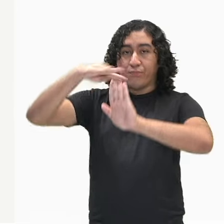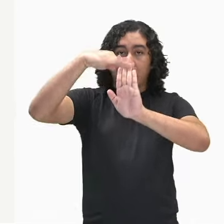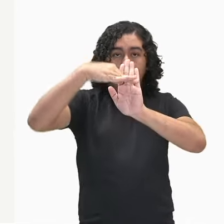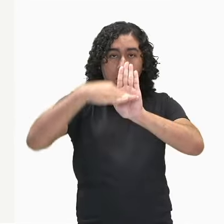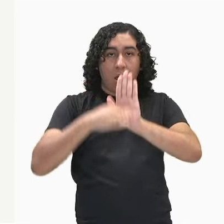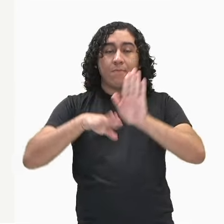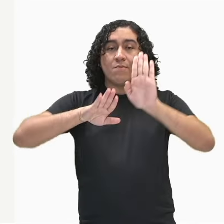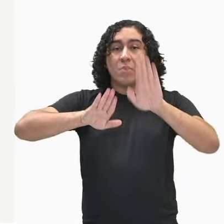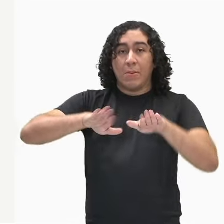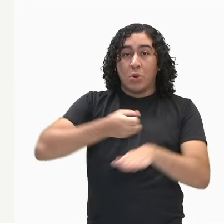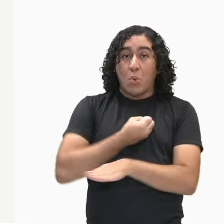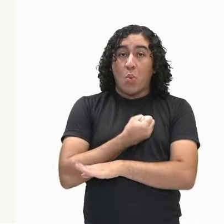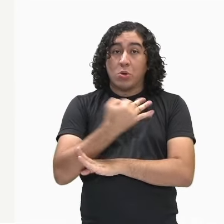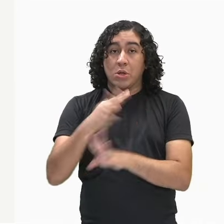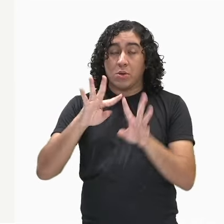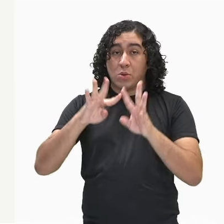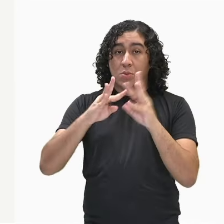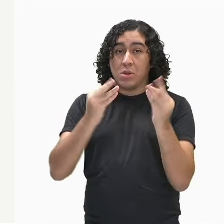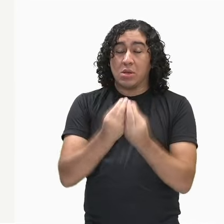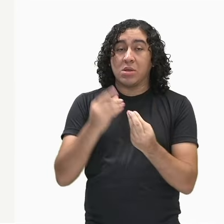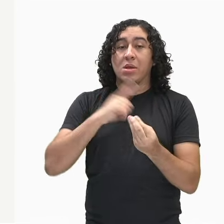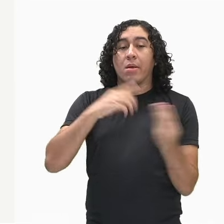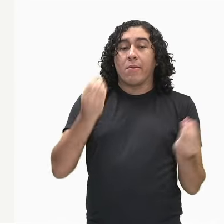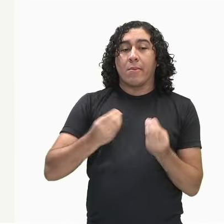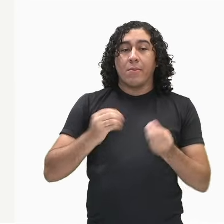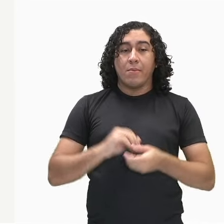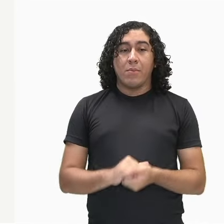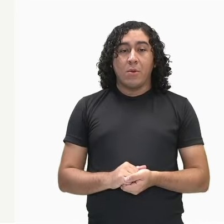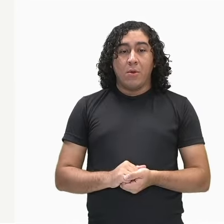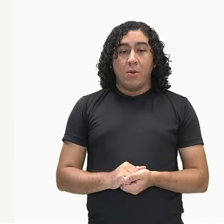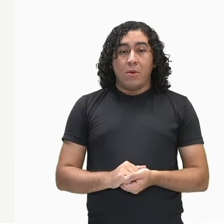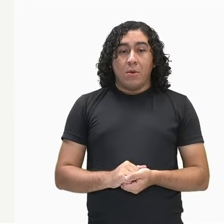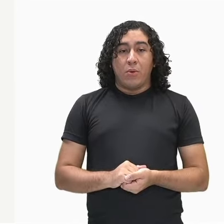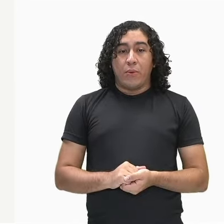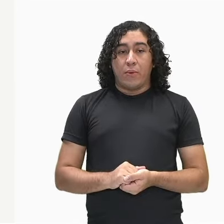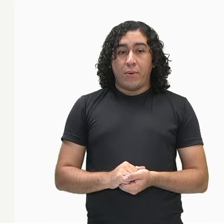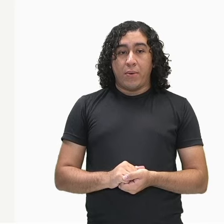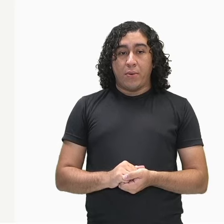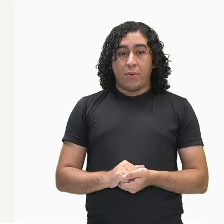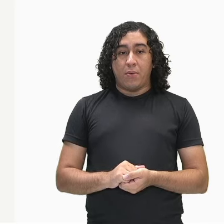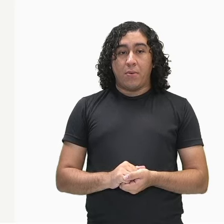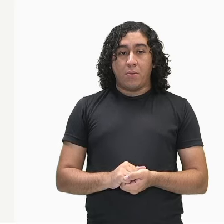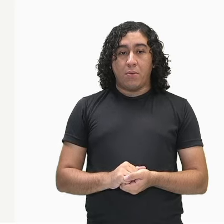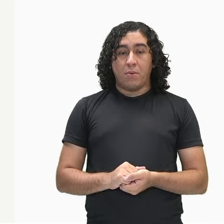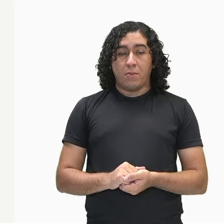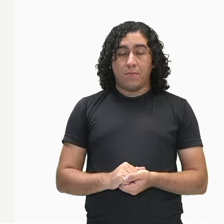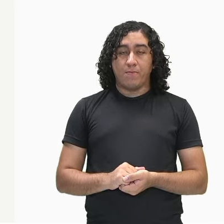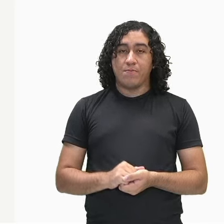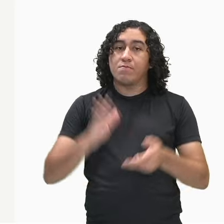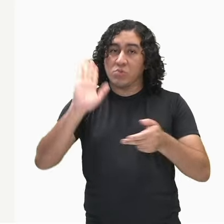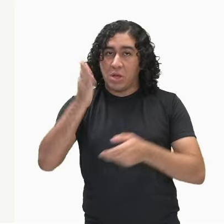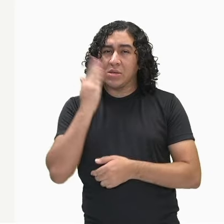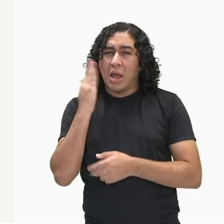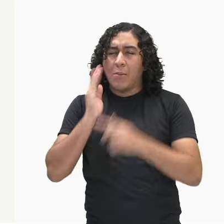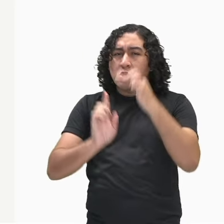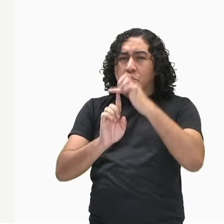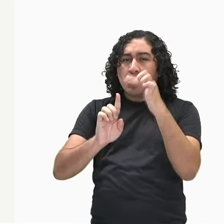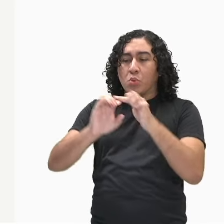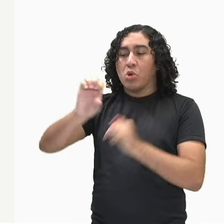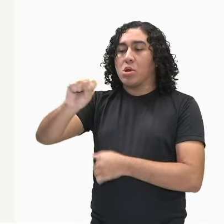soluto dissolvido, ela é feita da seguinte forma. Vocês viram sobre a solução saturada, ou